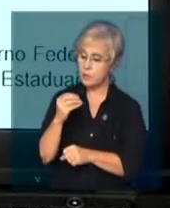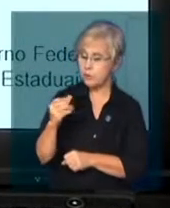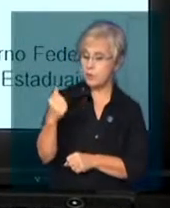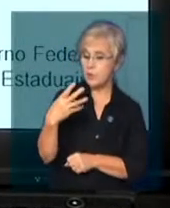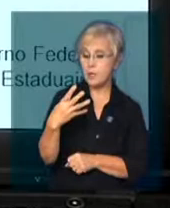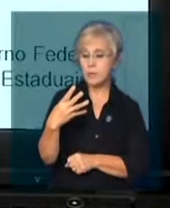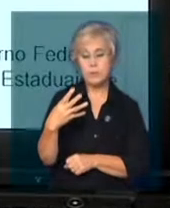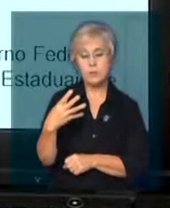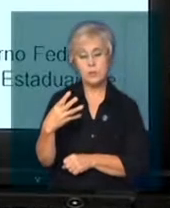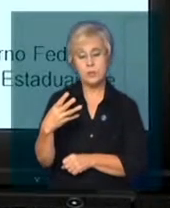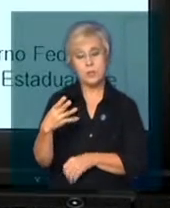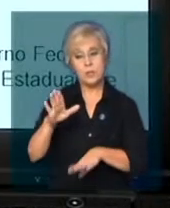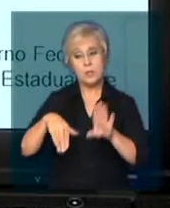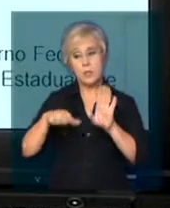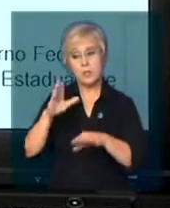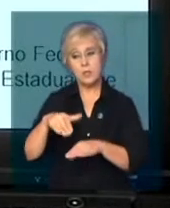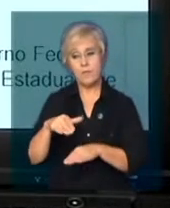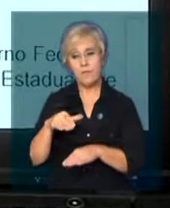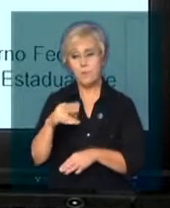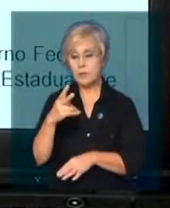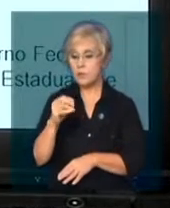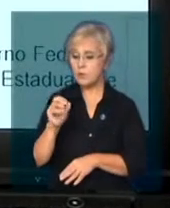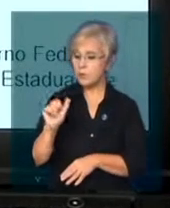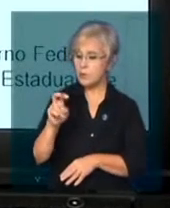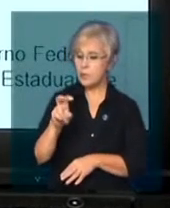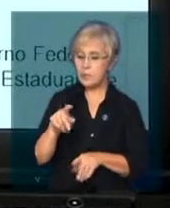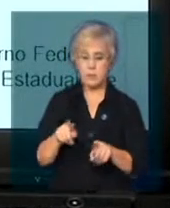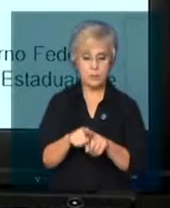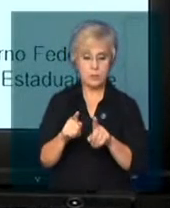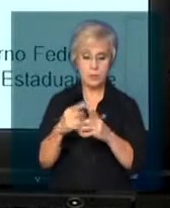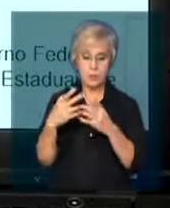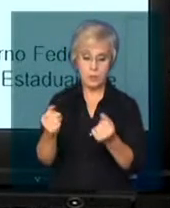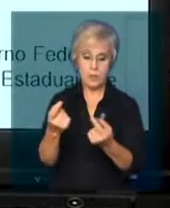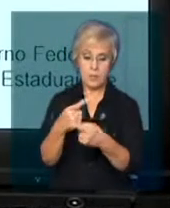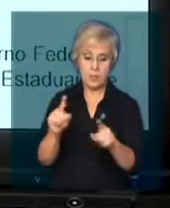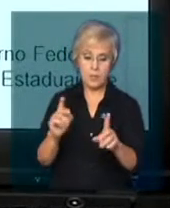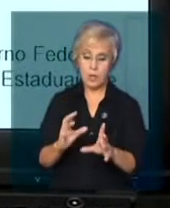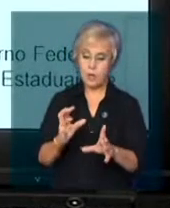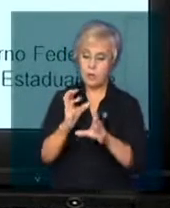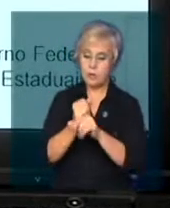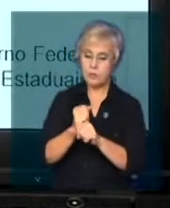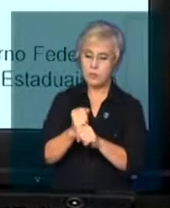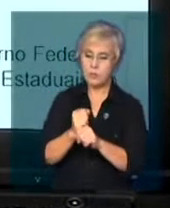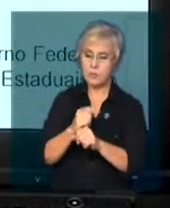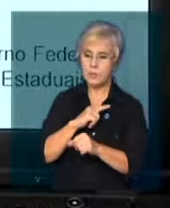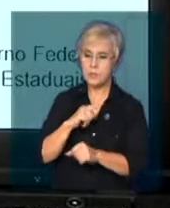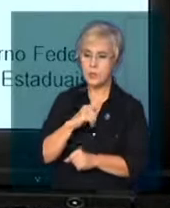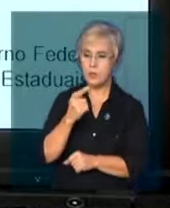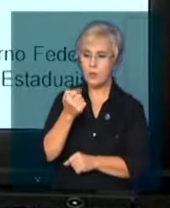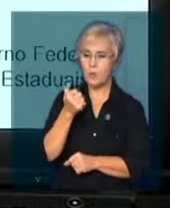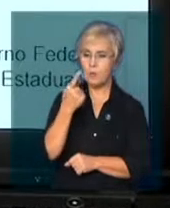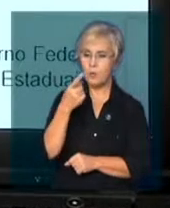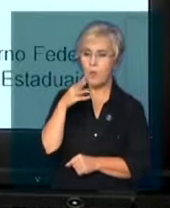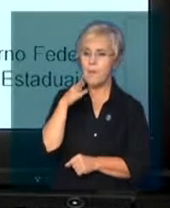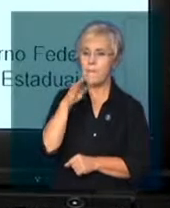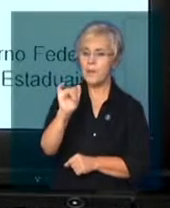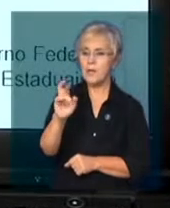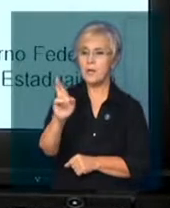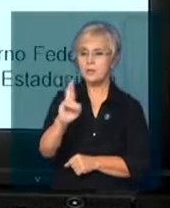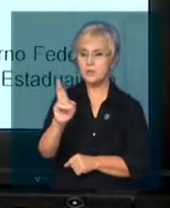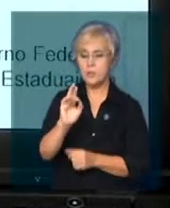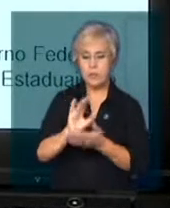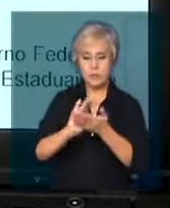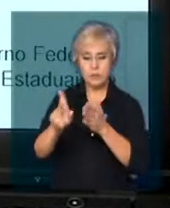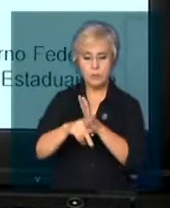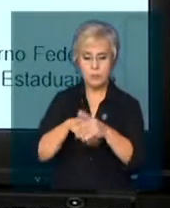e, provavelmente, o FEX de 2015, cuja soma dos dois FEX montam quase R$ 1 bilhão aos